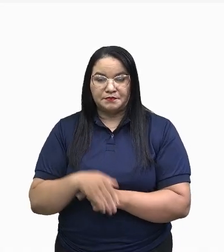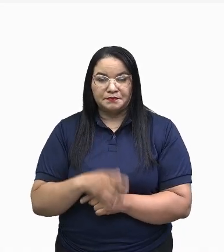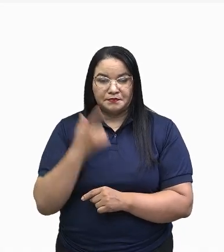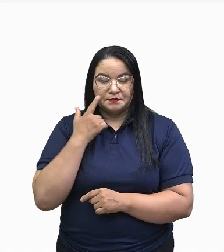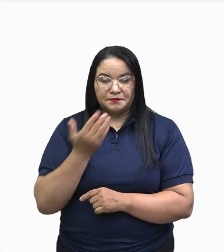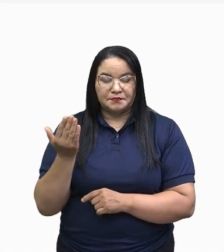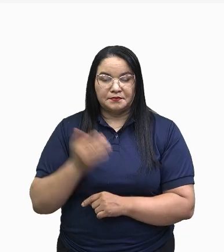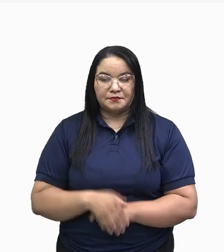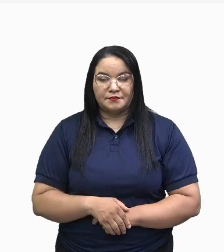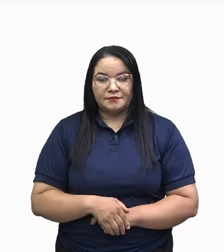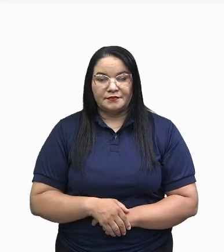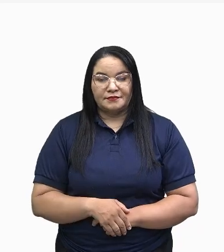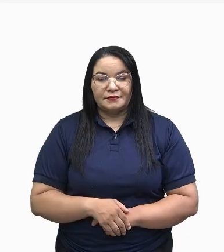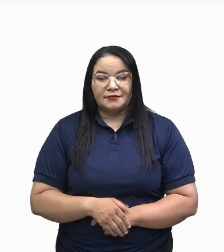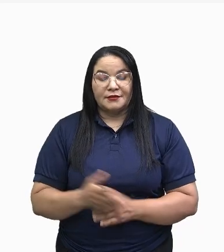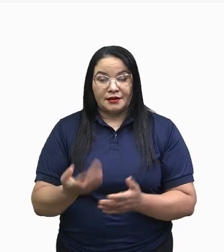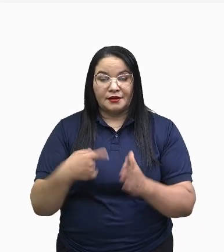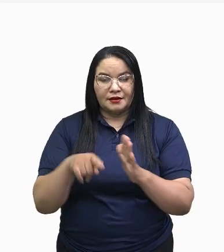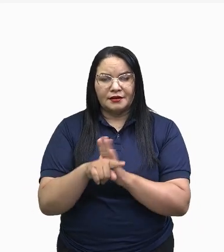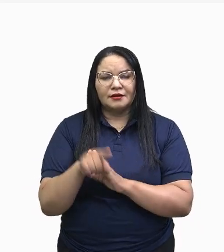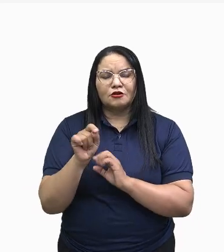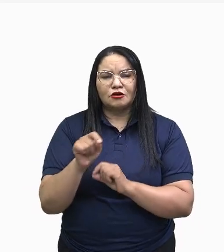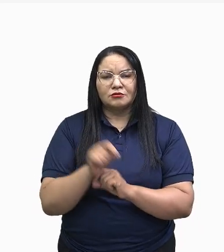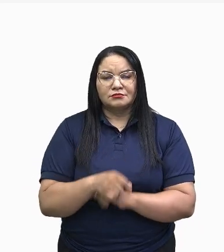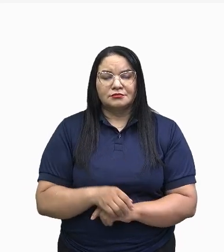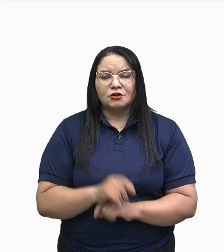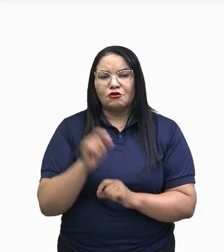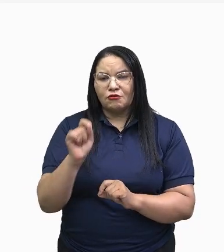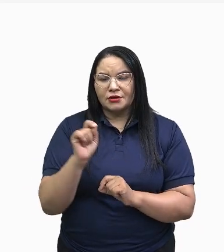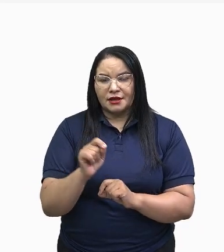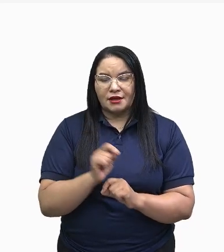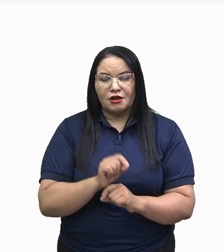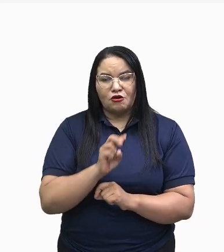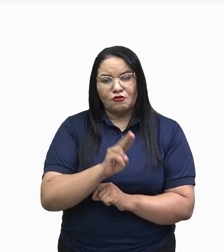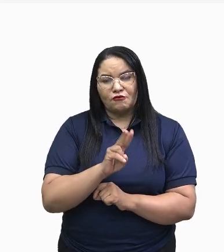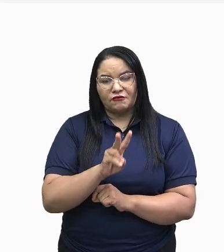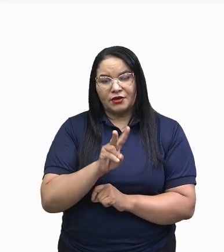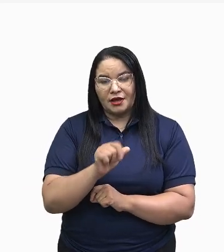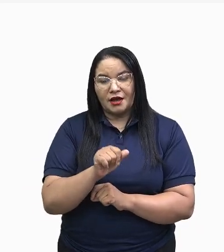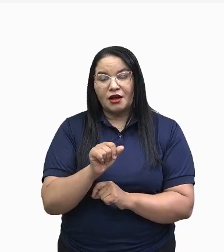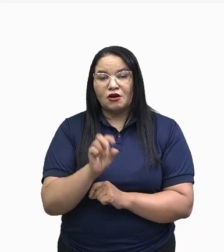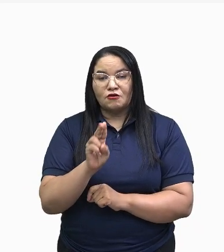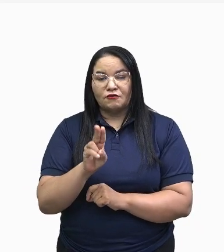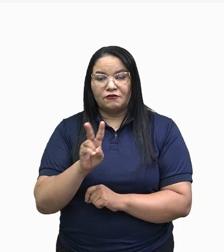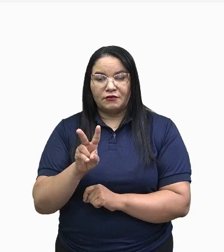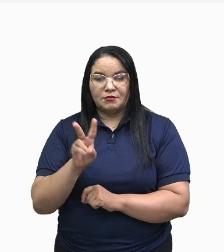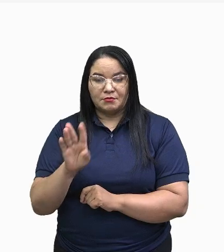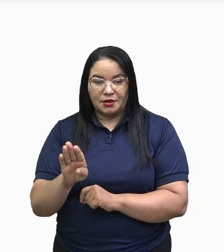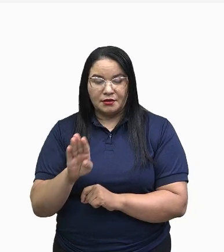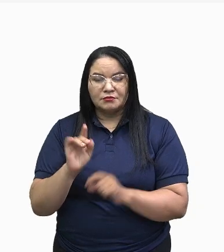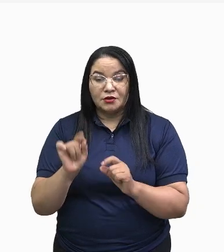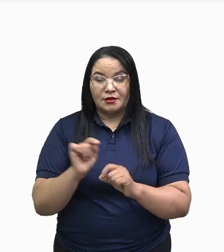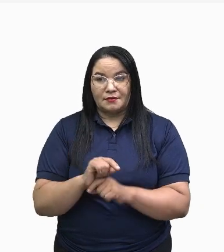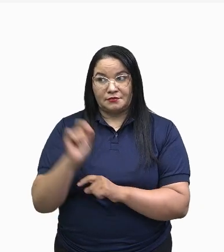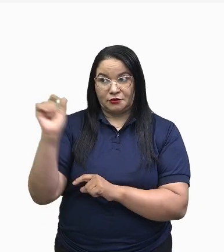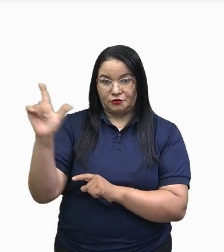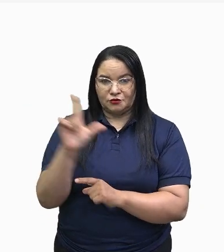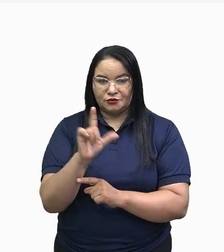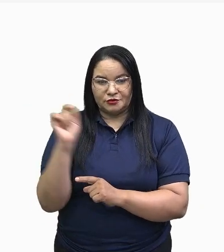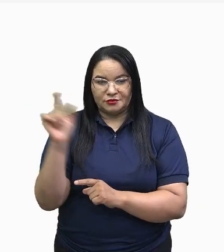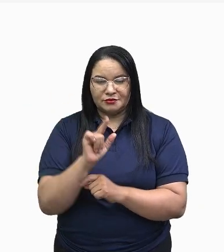olha só. Aí a pergunta é essa: o que é o UVA e o UVB? A luz do Sol ela é formada por